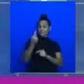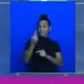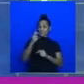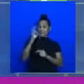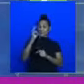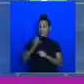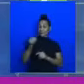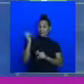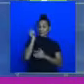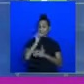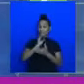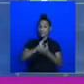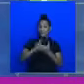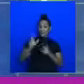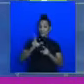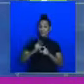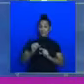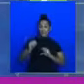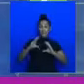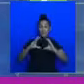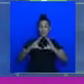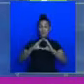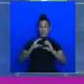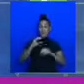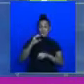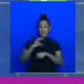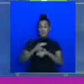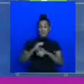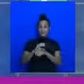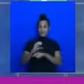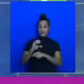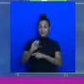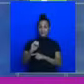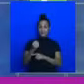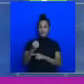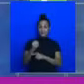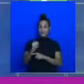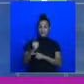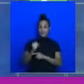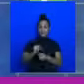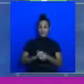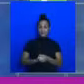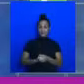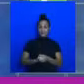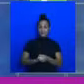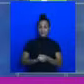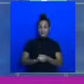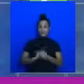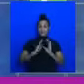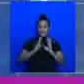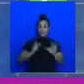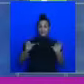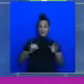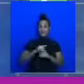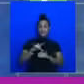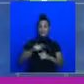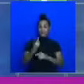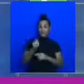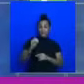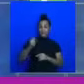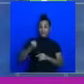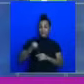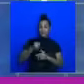dos 15 números. Bola cinza, 08. Cinza, 08. Já foram sorteados